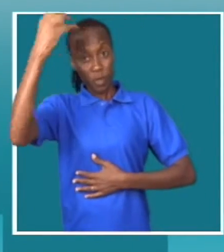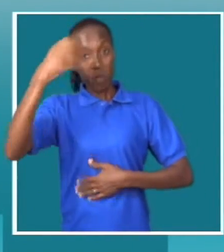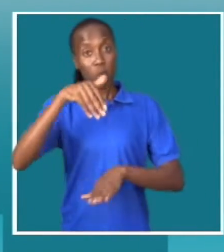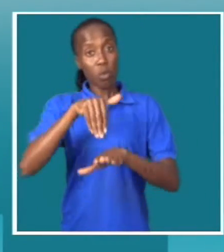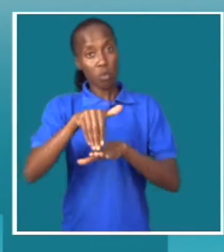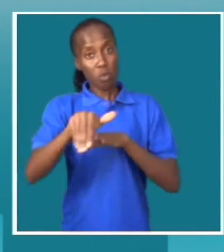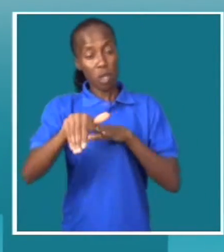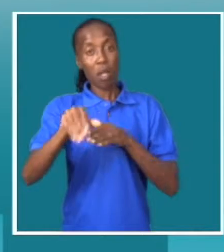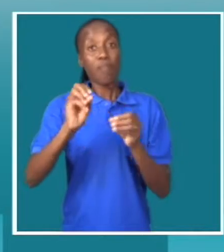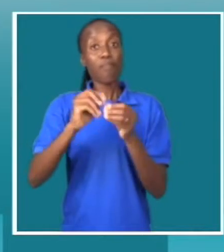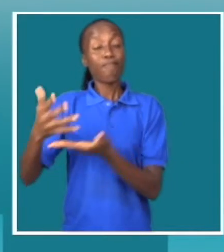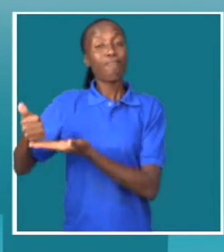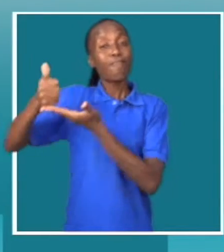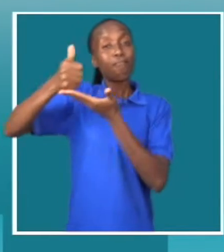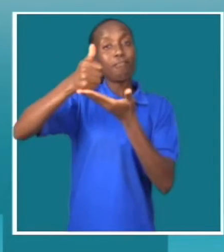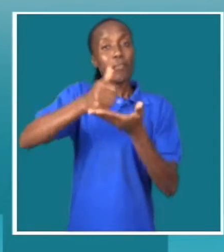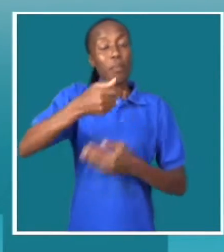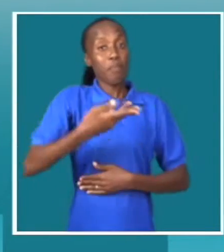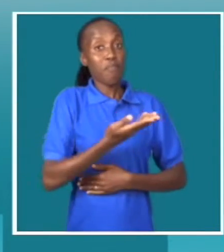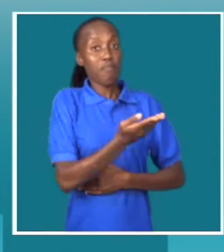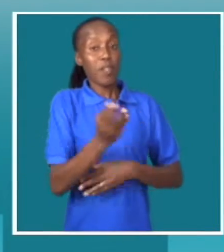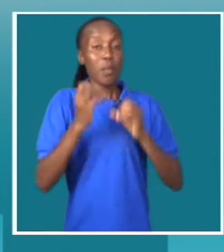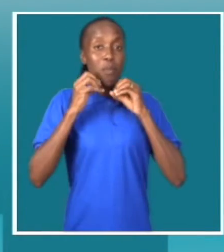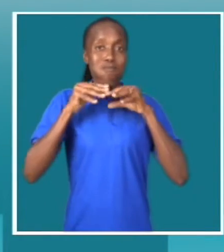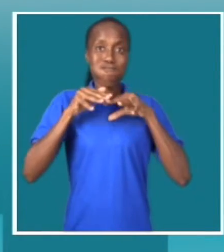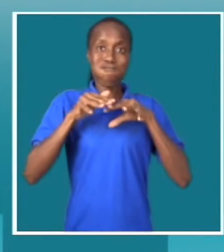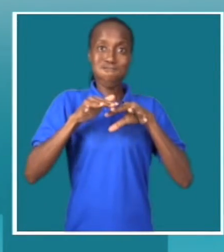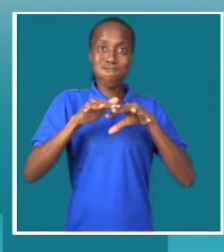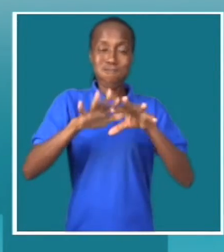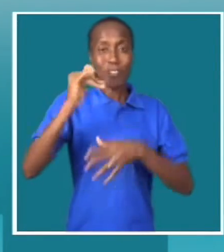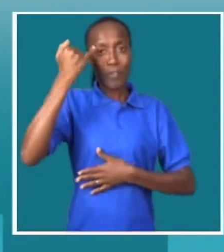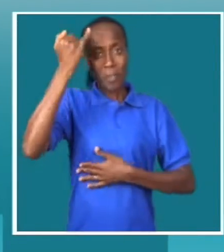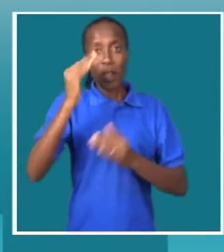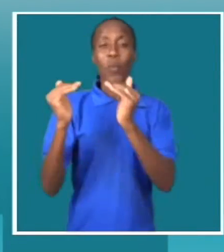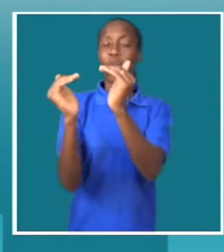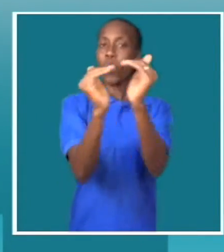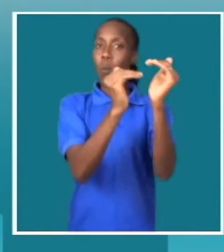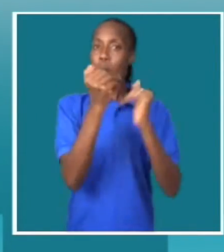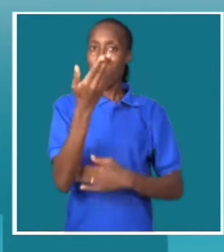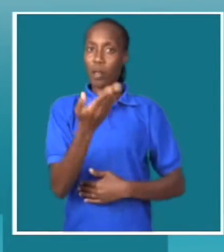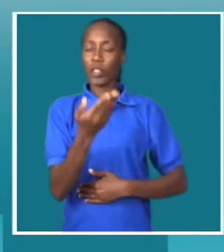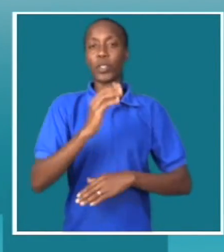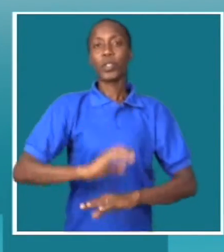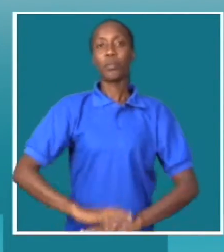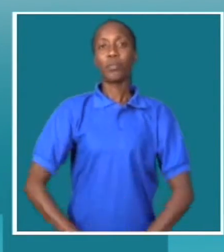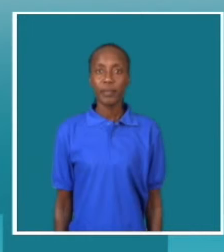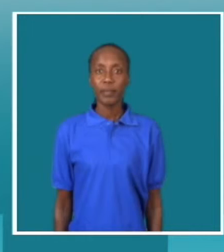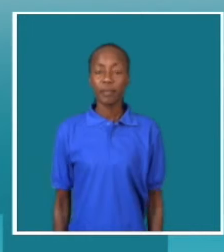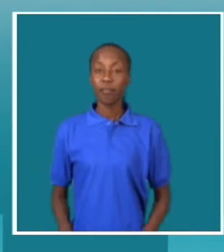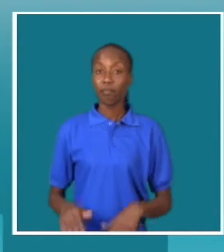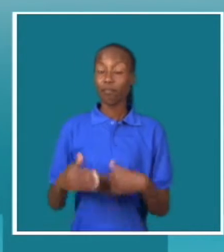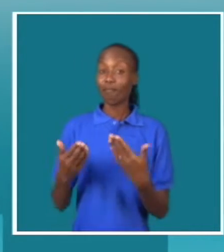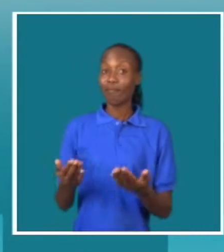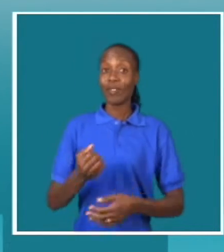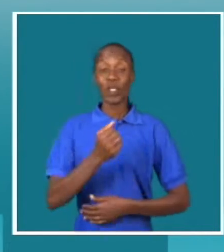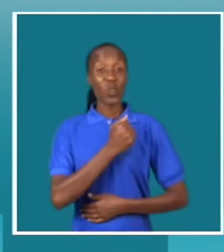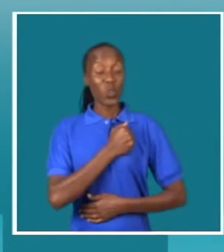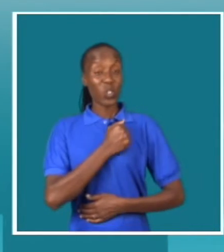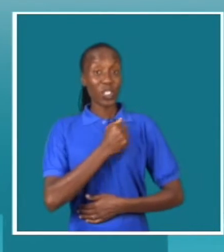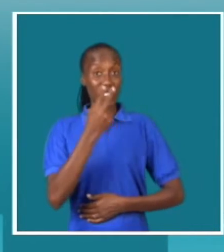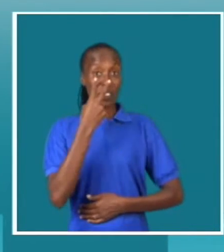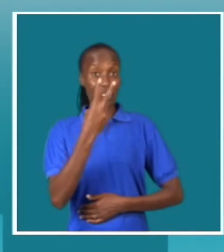o governo continuará a prestar apoio para expandir iniciativas de gênero. Gostei de ter